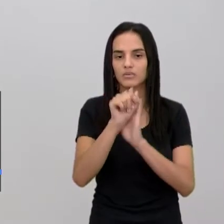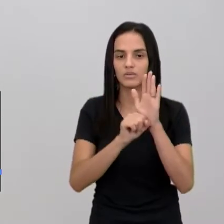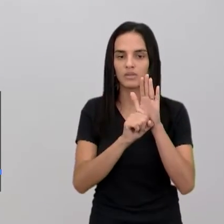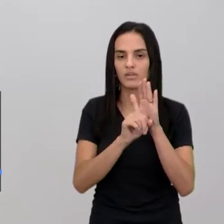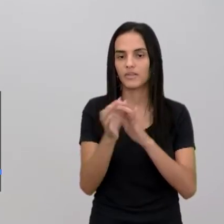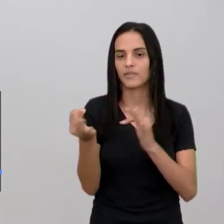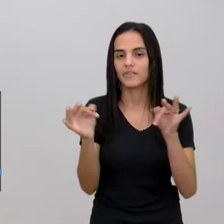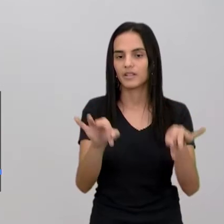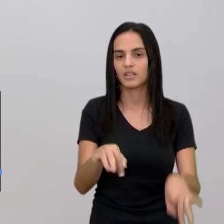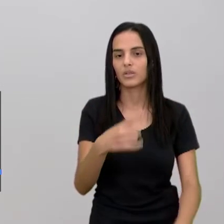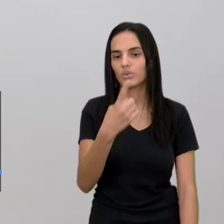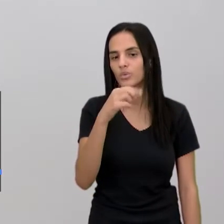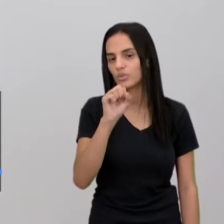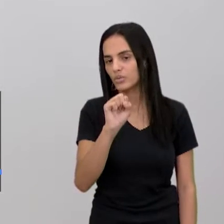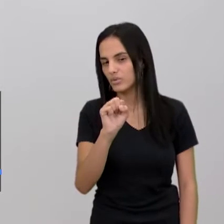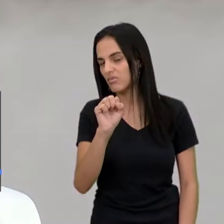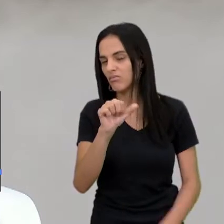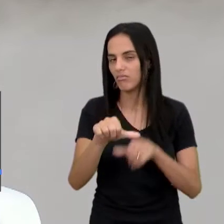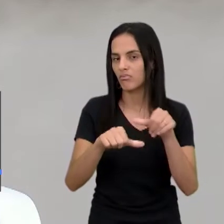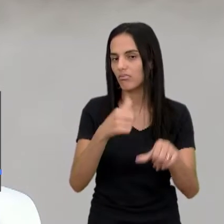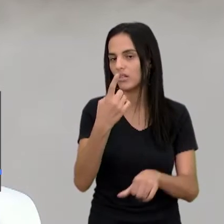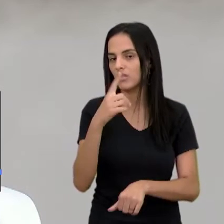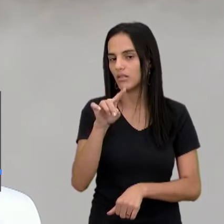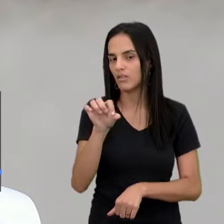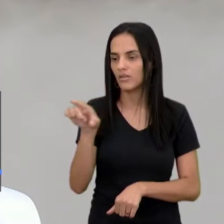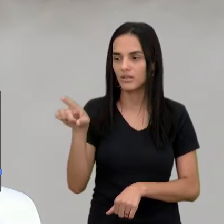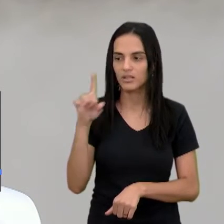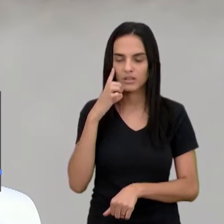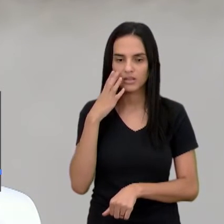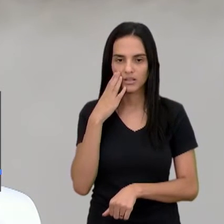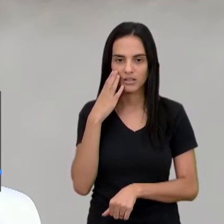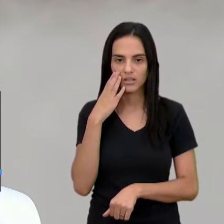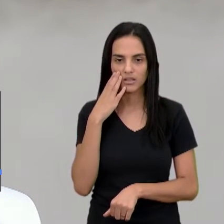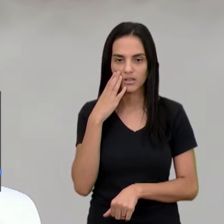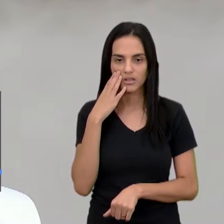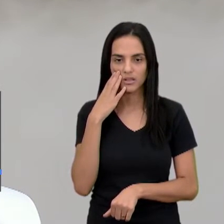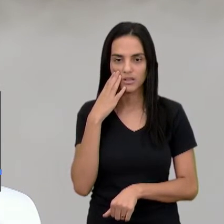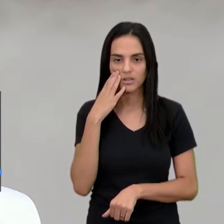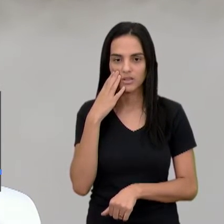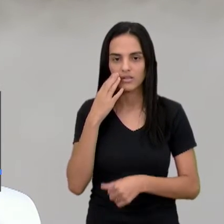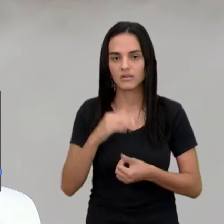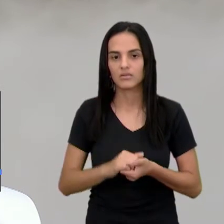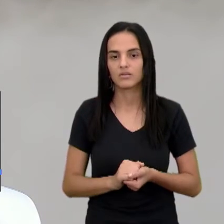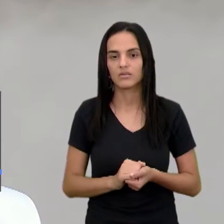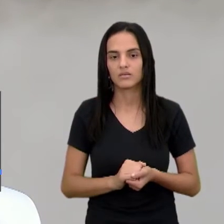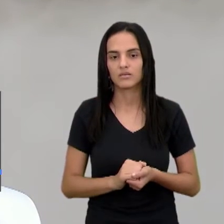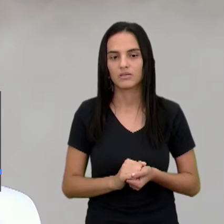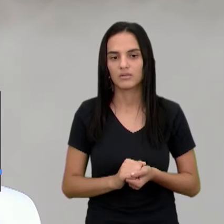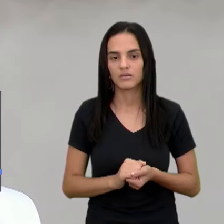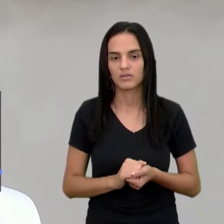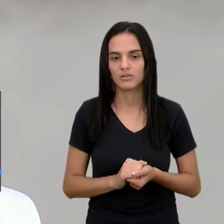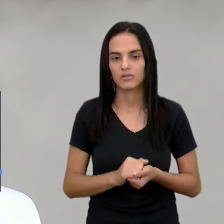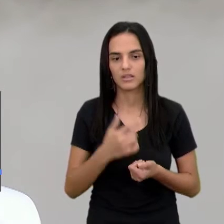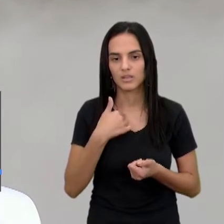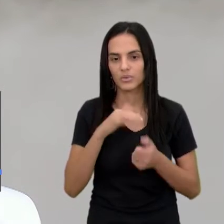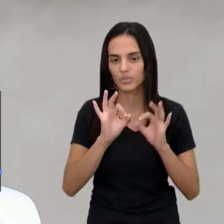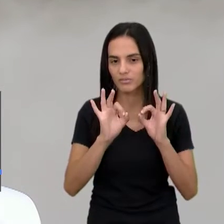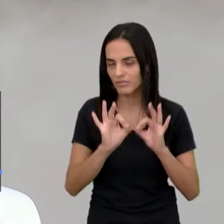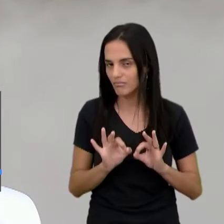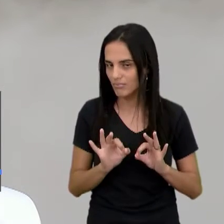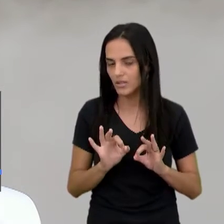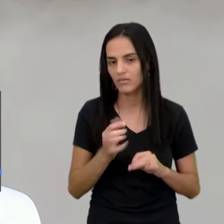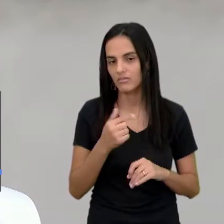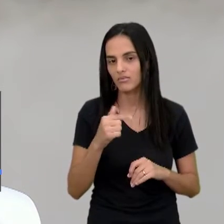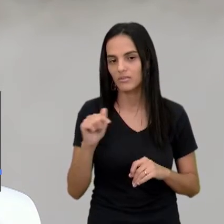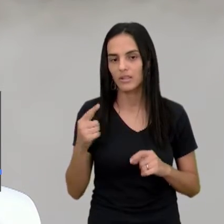final do 18, virada para o 19? Olha, eu não tenho certeza,